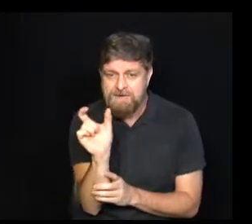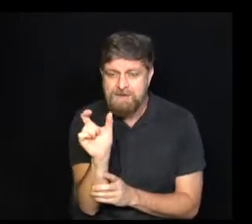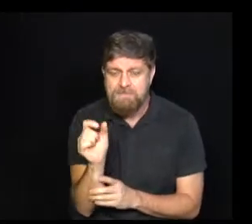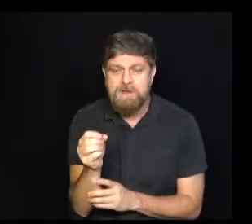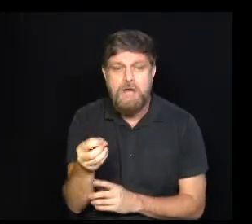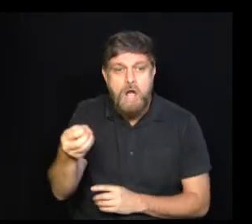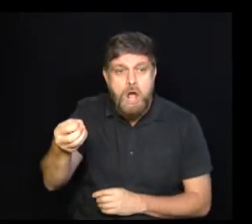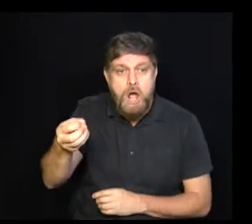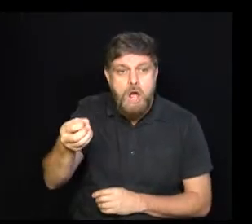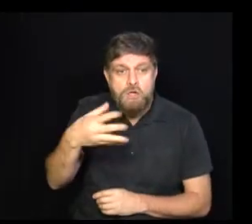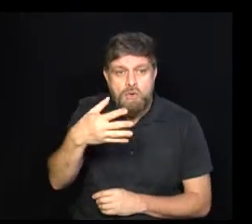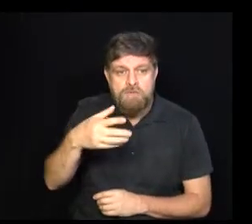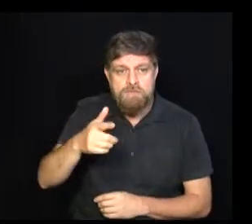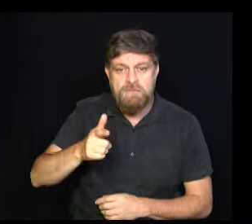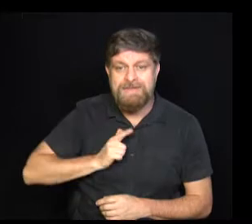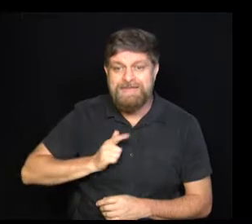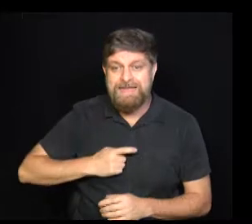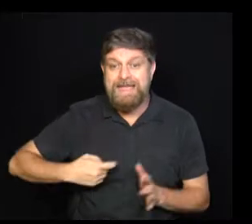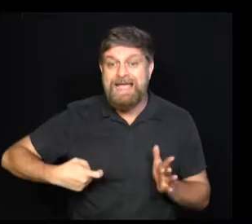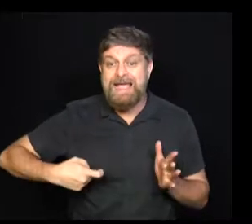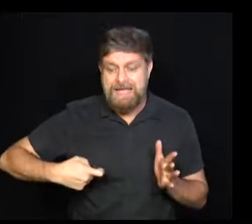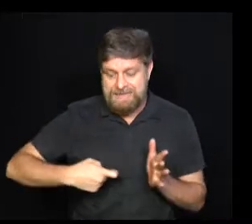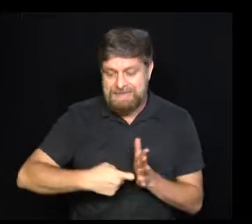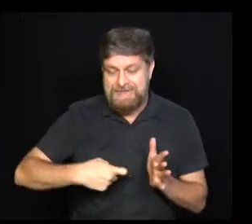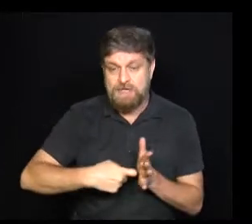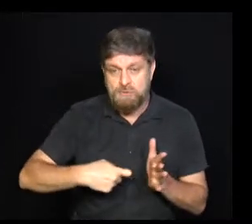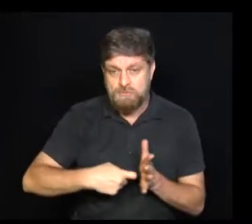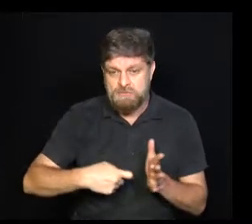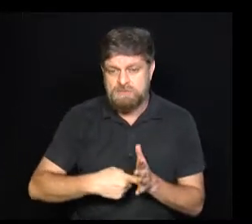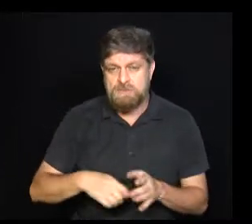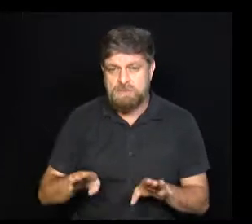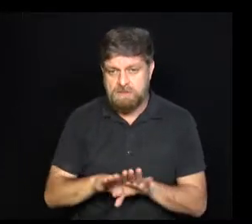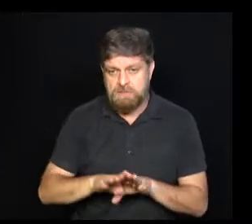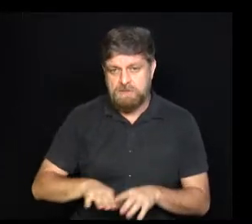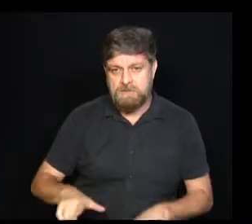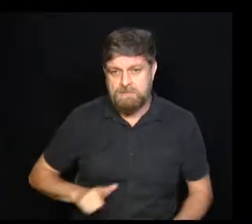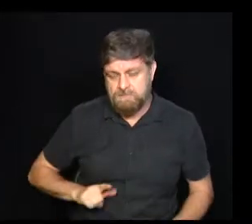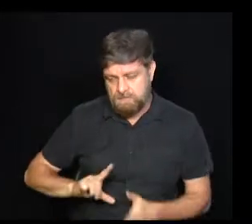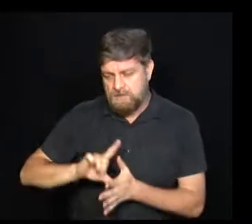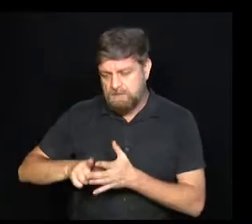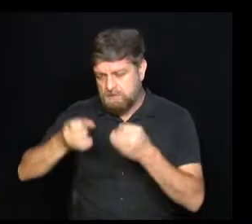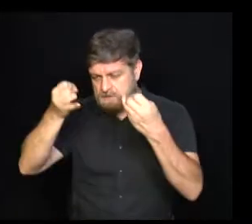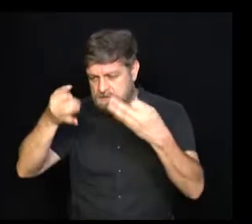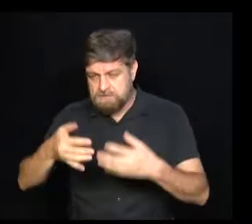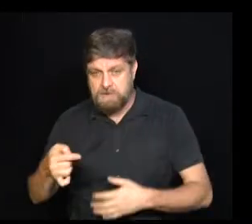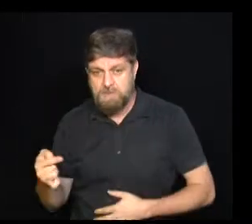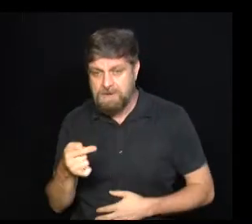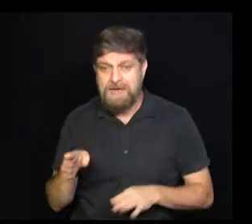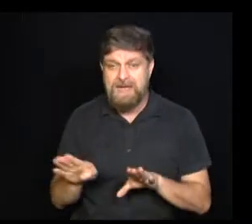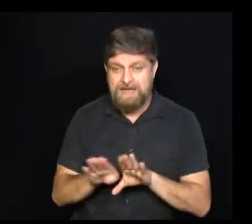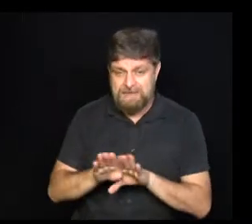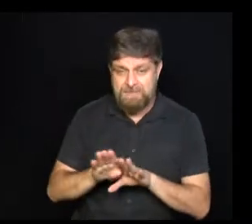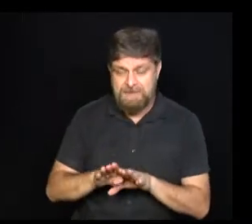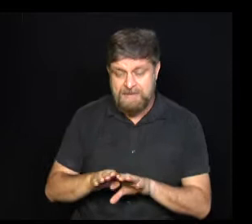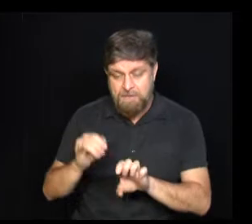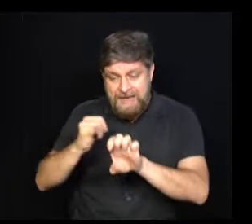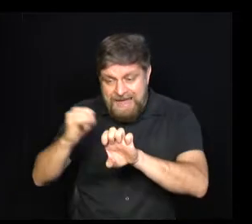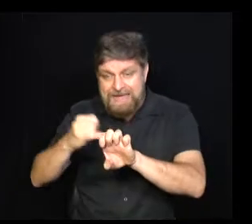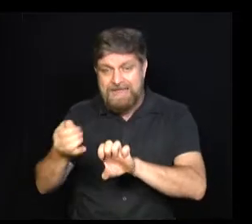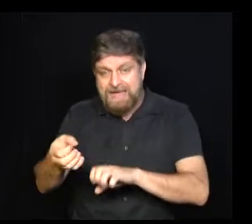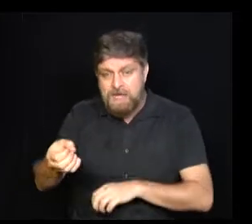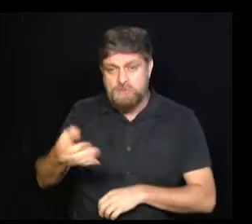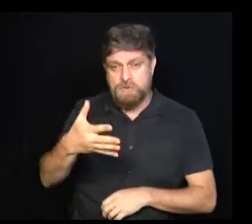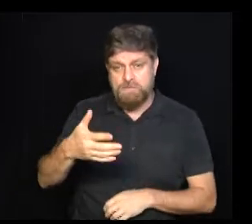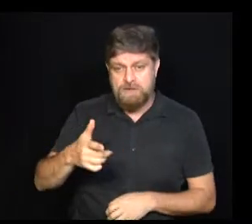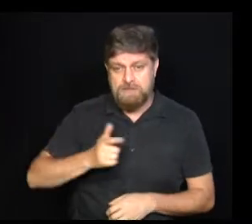Denúncia. Então, uma outra situação oferecida, aí eu falo daqui a pouco, mas é uma outra inovação também, só que é